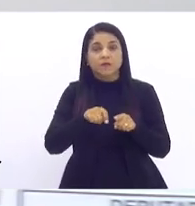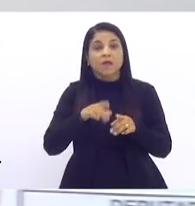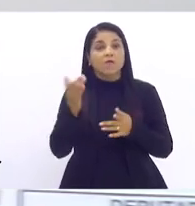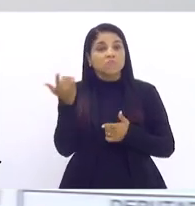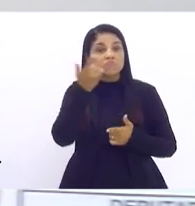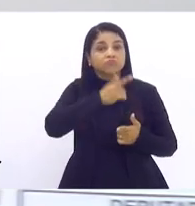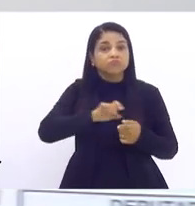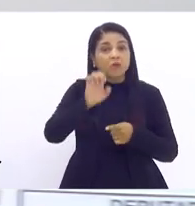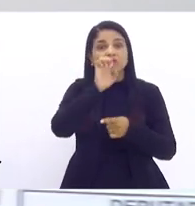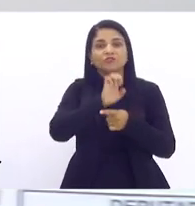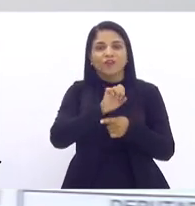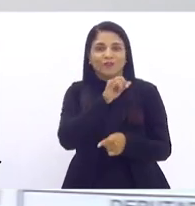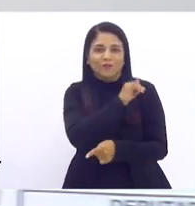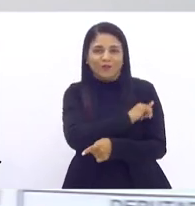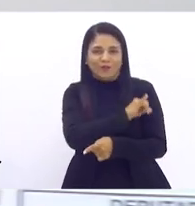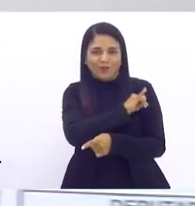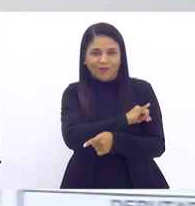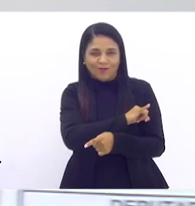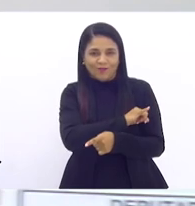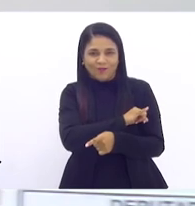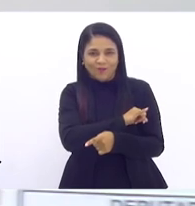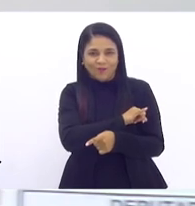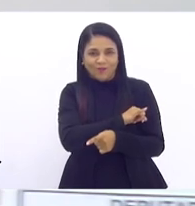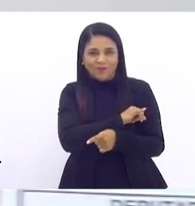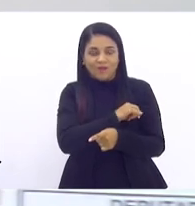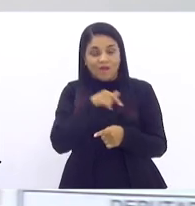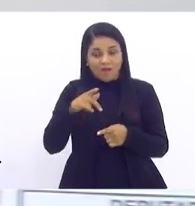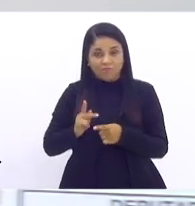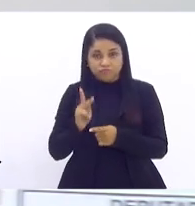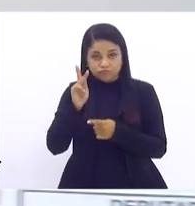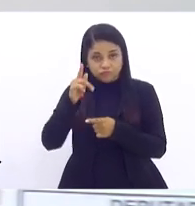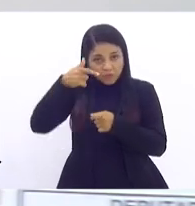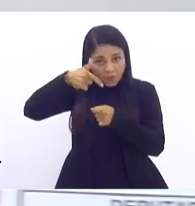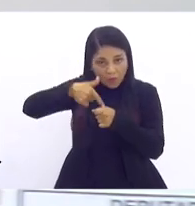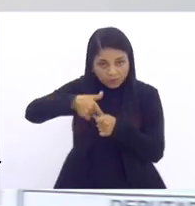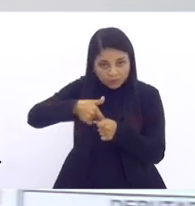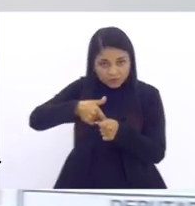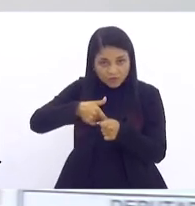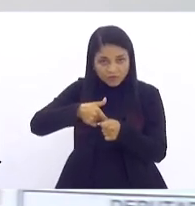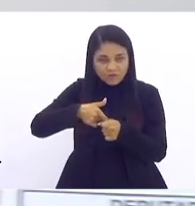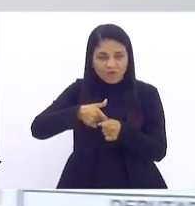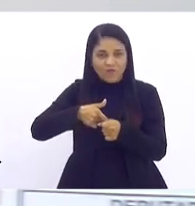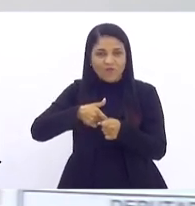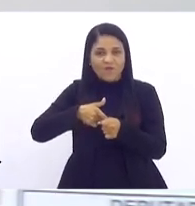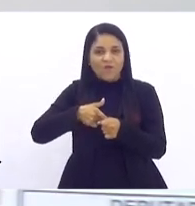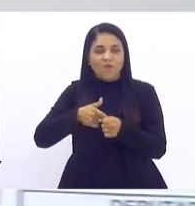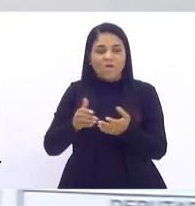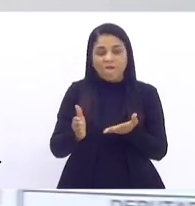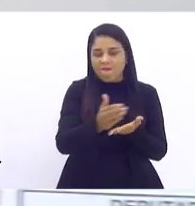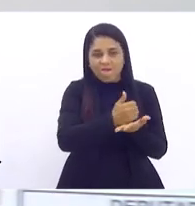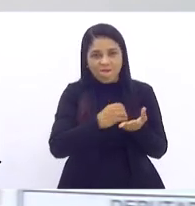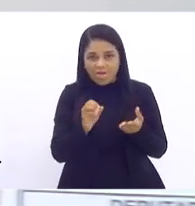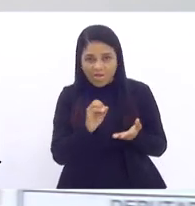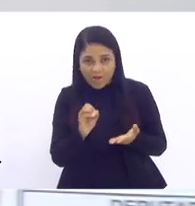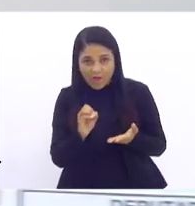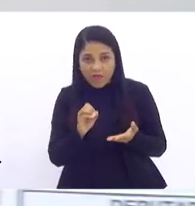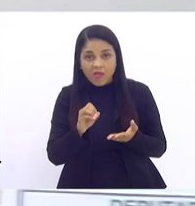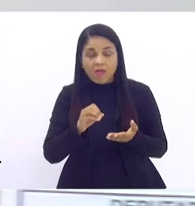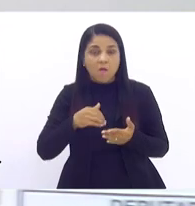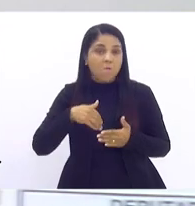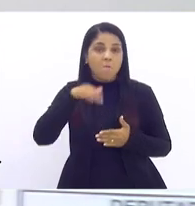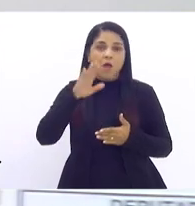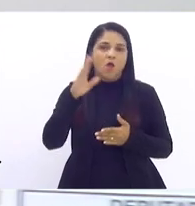porque a sonegação de combustível no Rio de Janeiro é quase 50% da sua relação de combustível no